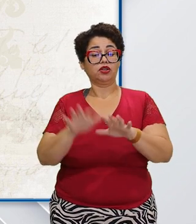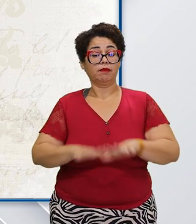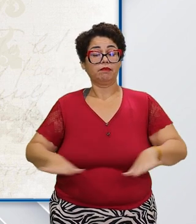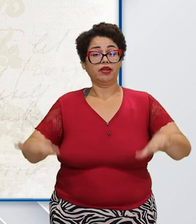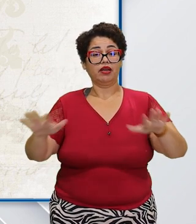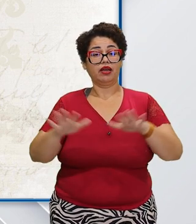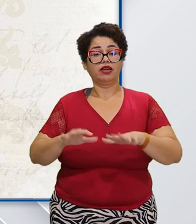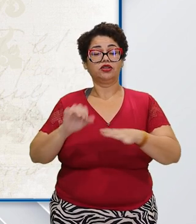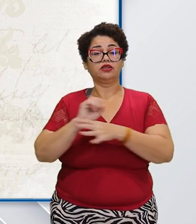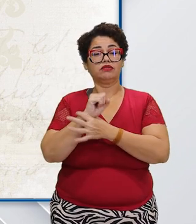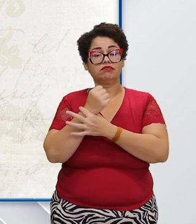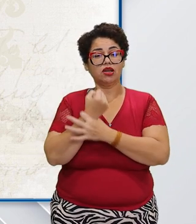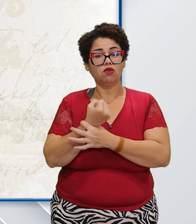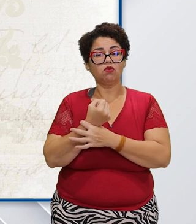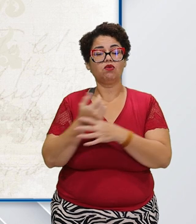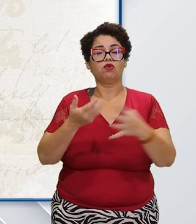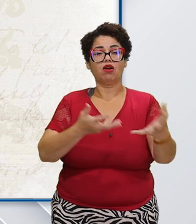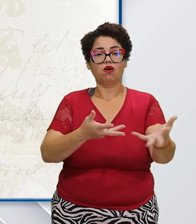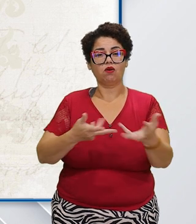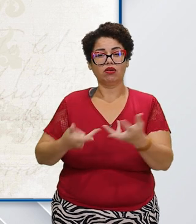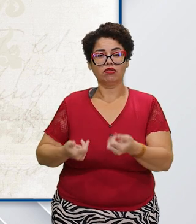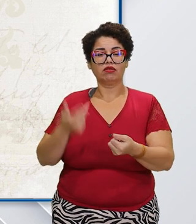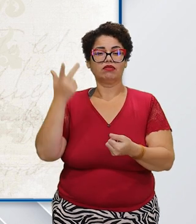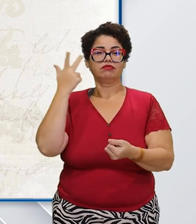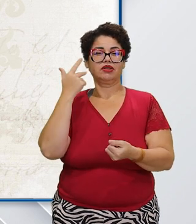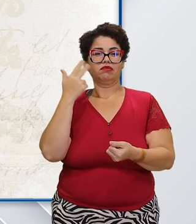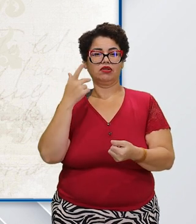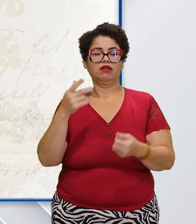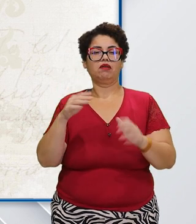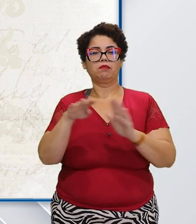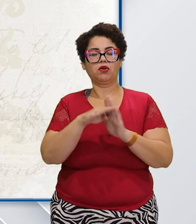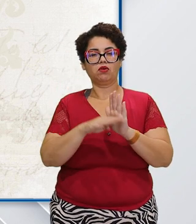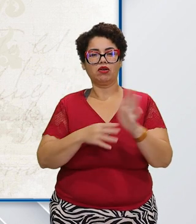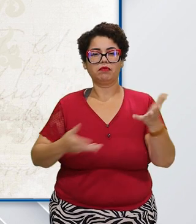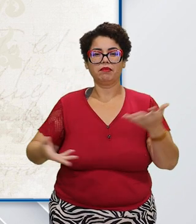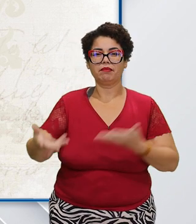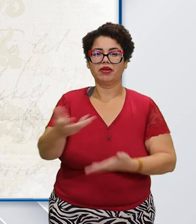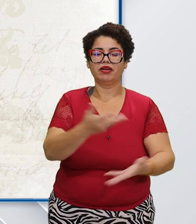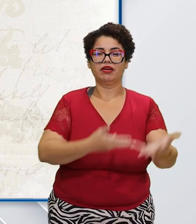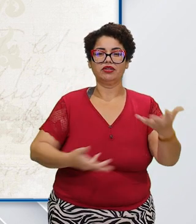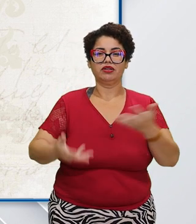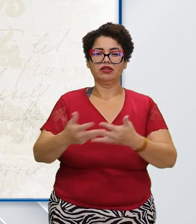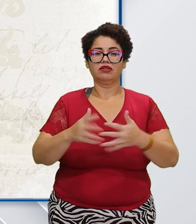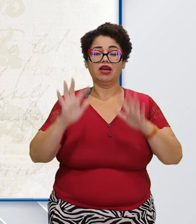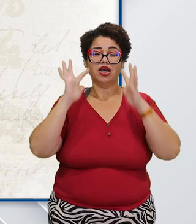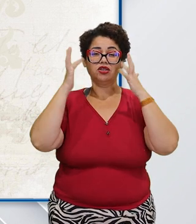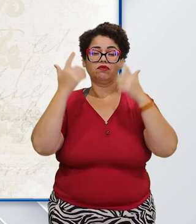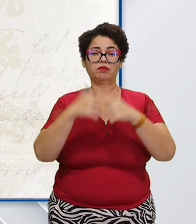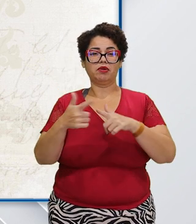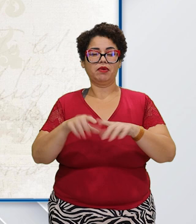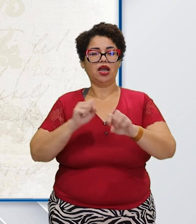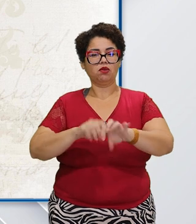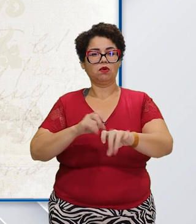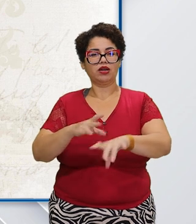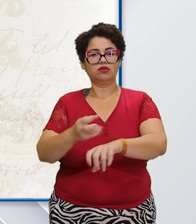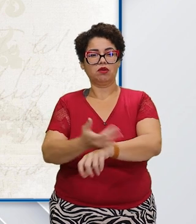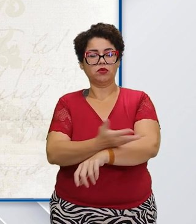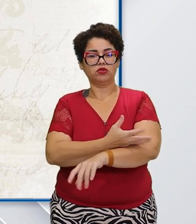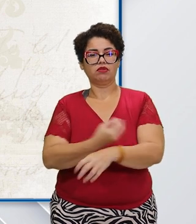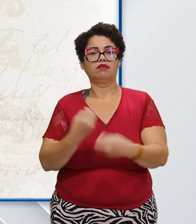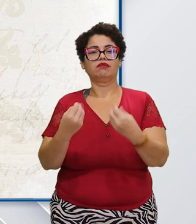criação de um ambiente seguro e acolhedor implementar programas de mediação de conflitos e de educação